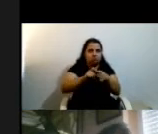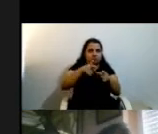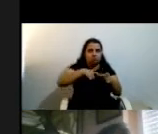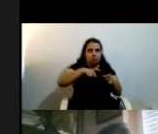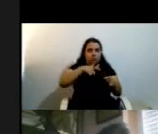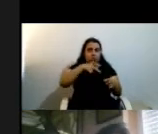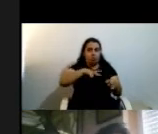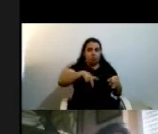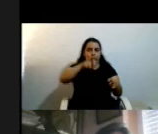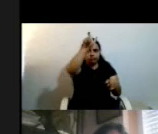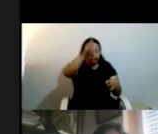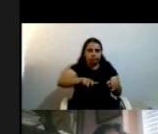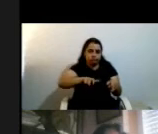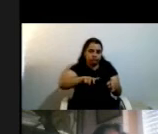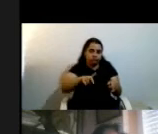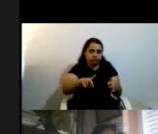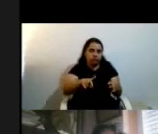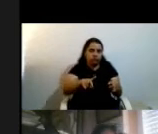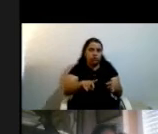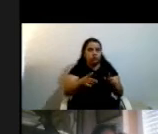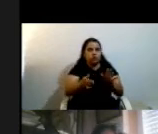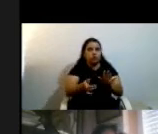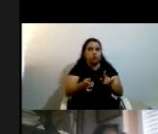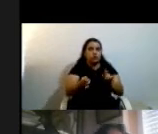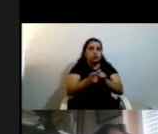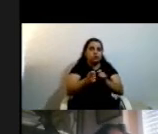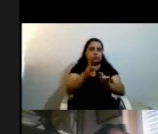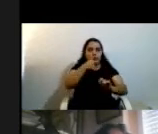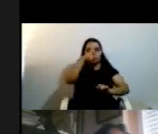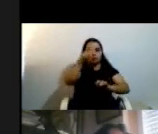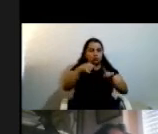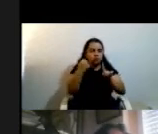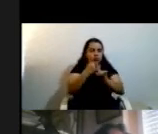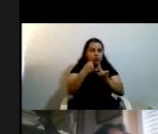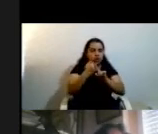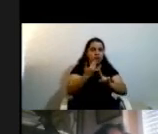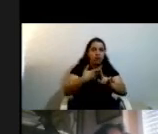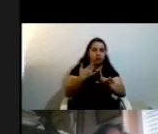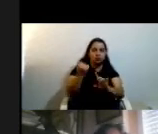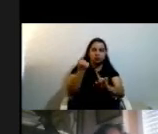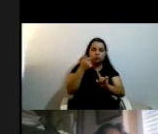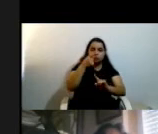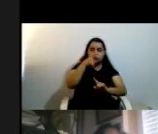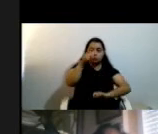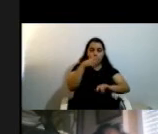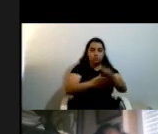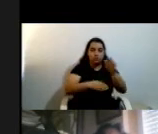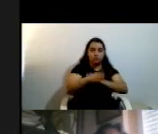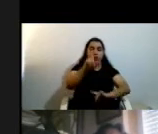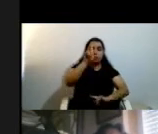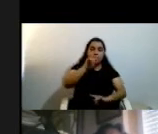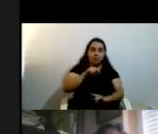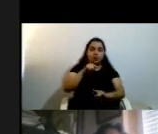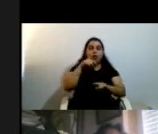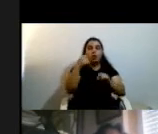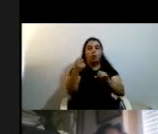junto de ativistas e representantes de organizações não governamentais de e para pessoas com